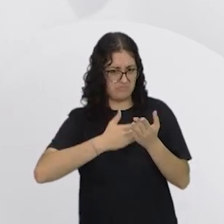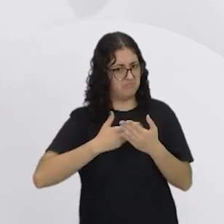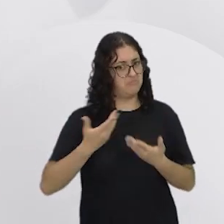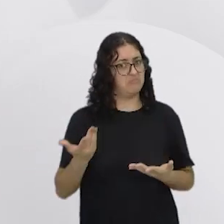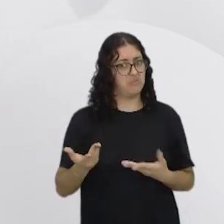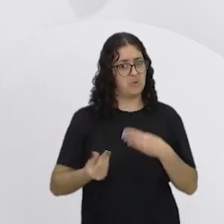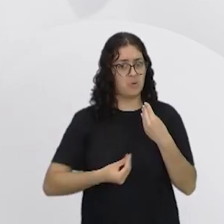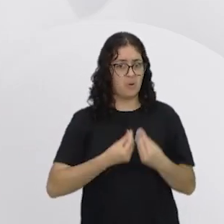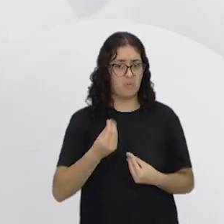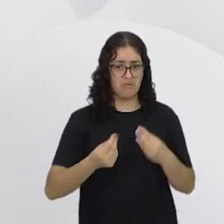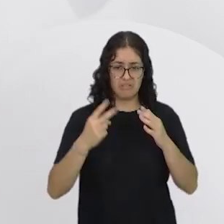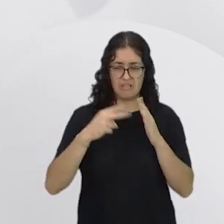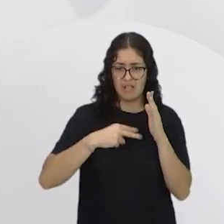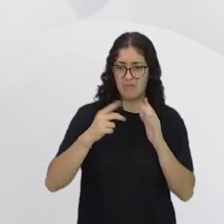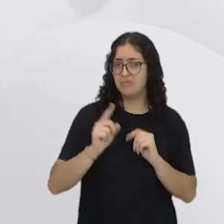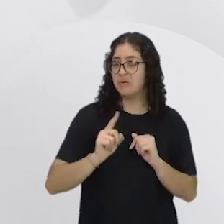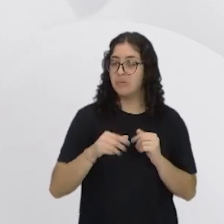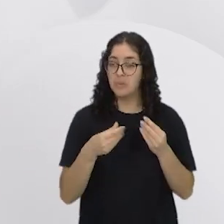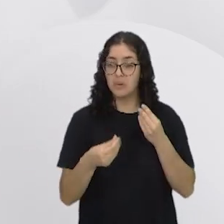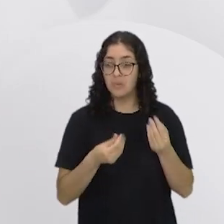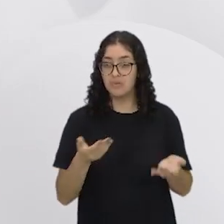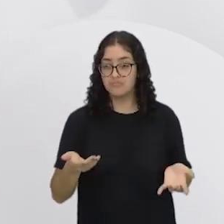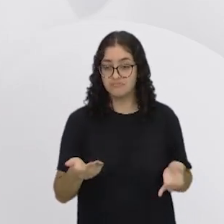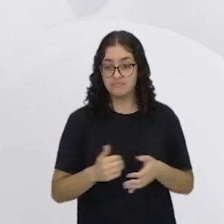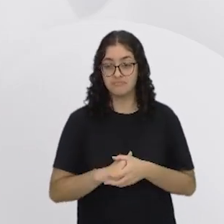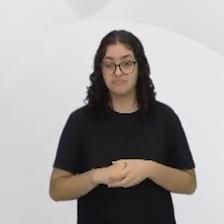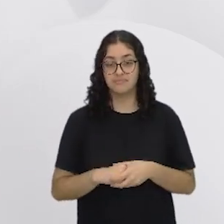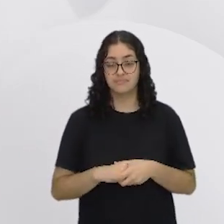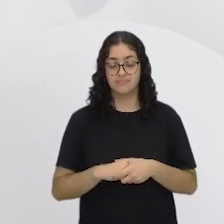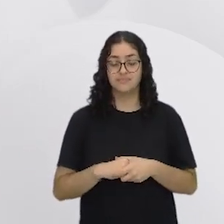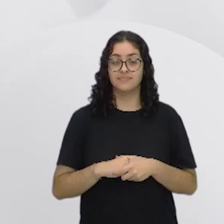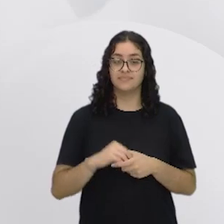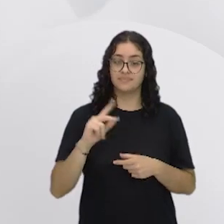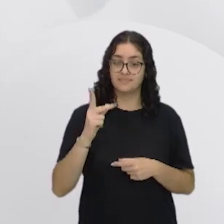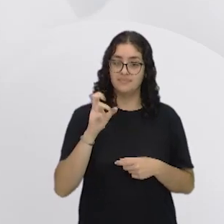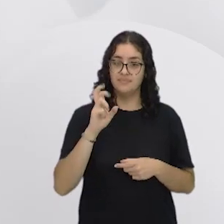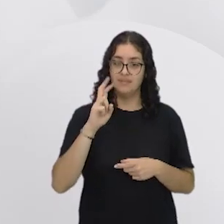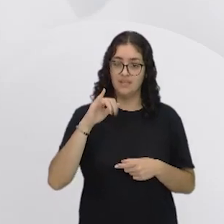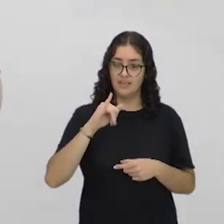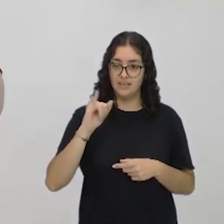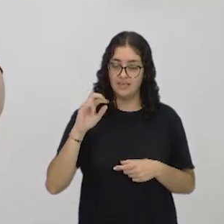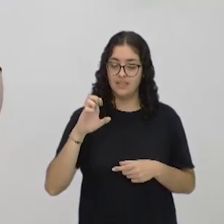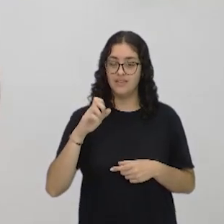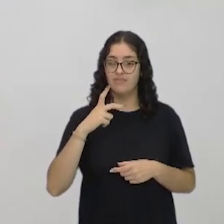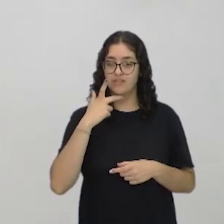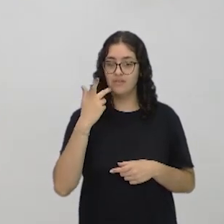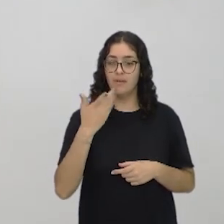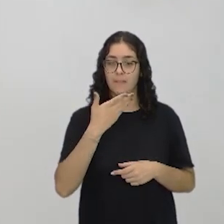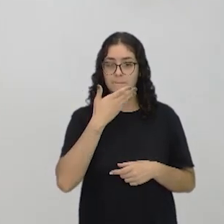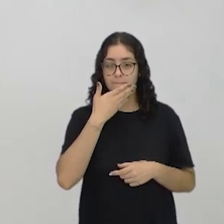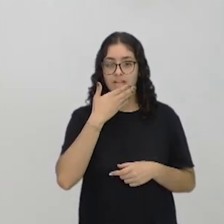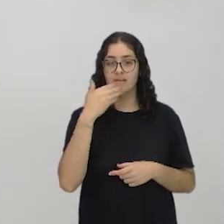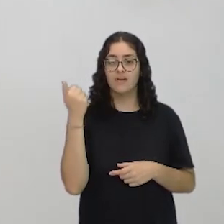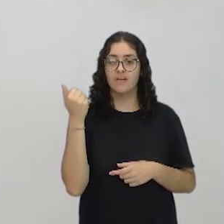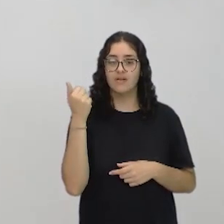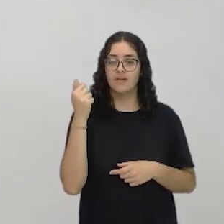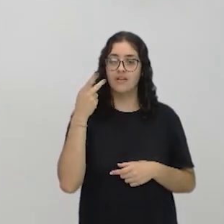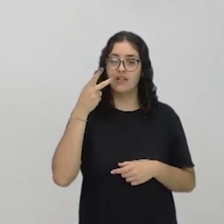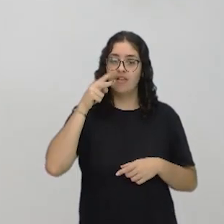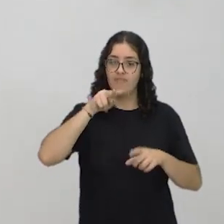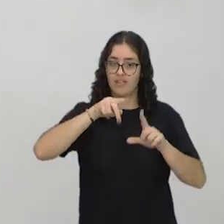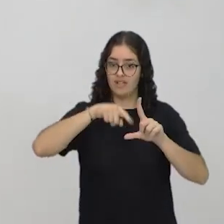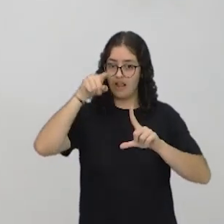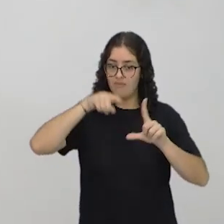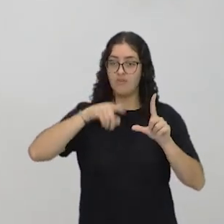se leem, né? Ou se não leem. Se leem ou se não leem. Legal, o Henrique respondeu aqui para mim, ele falou que acha melhor olhar um gráfico para